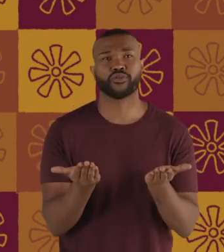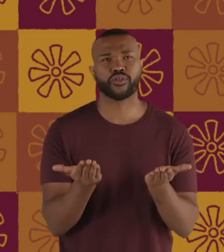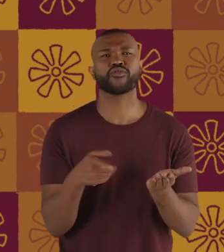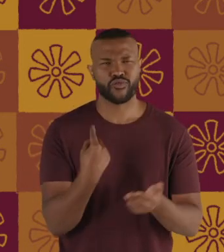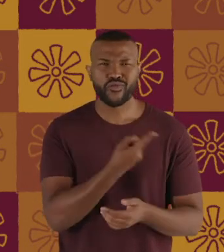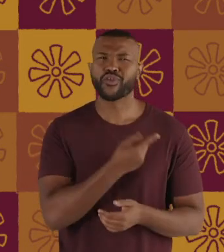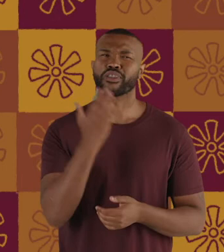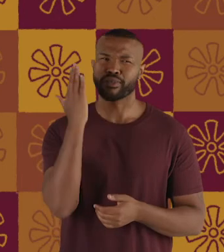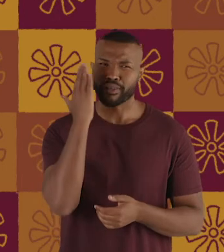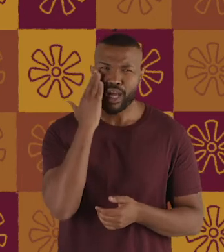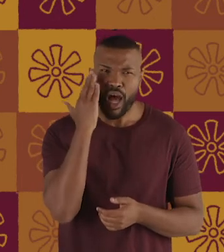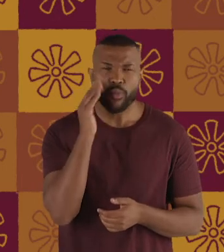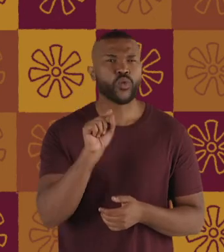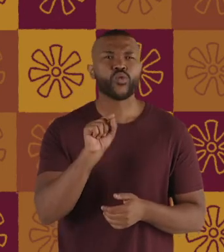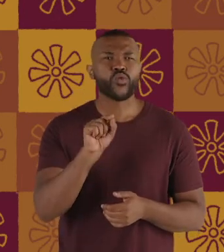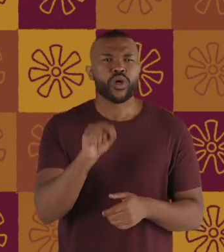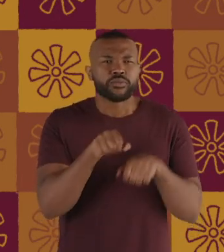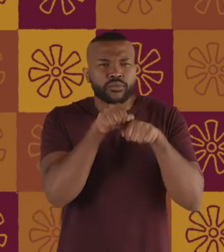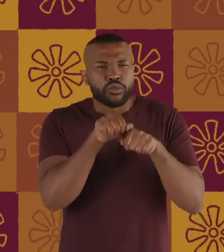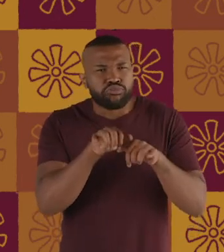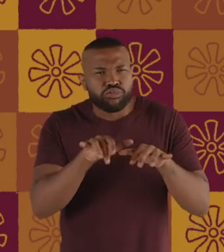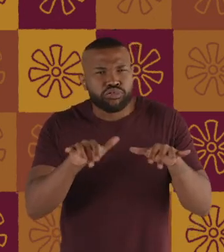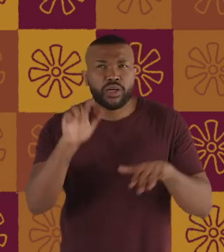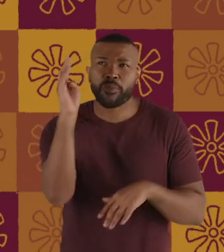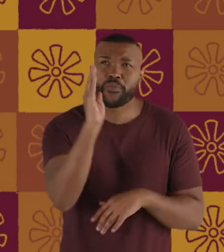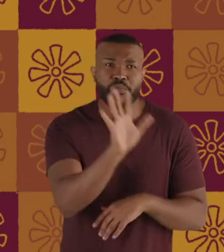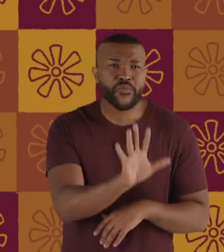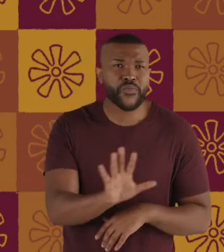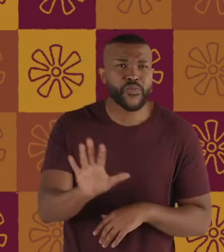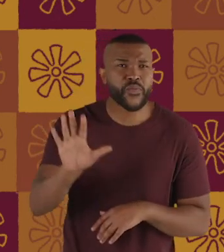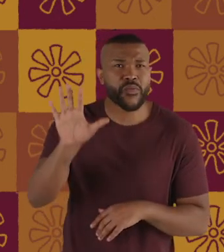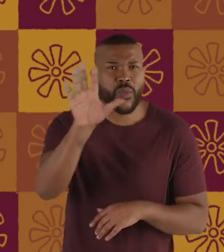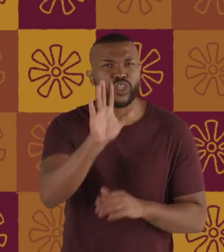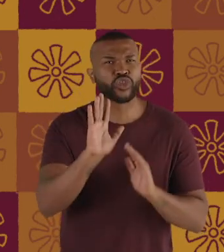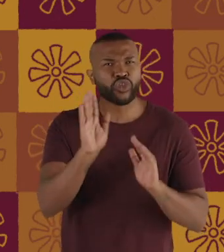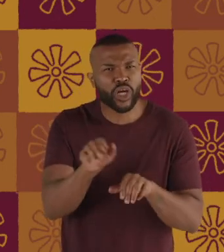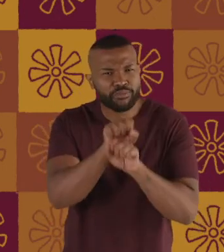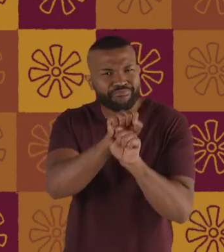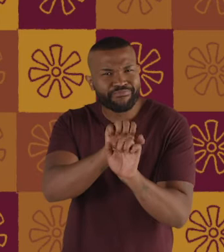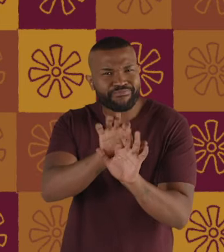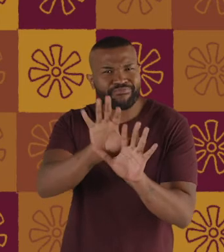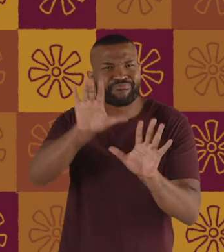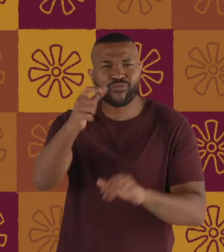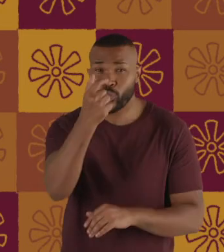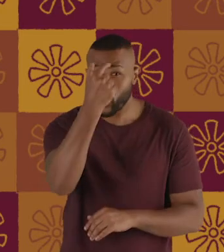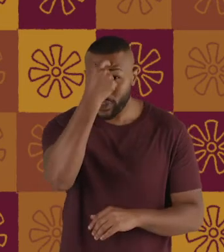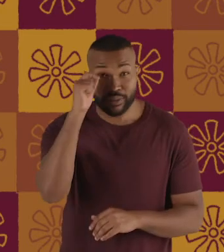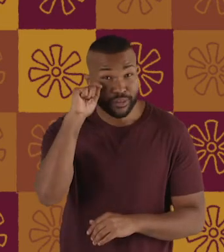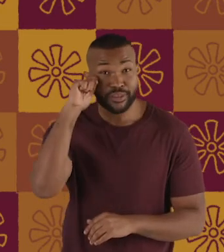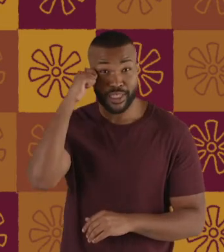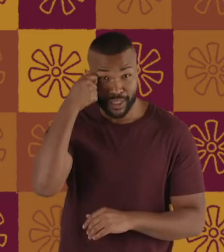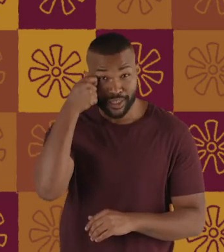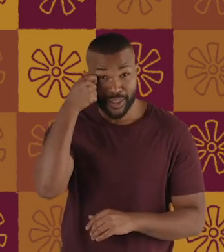hoje sabemos que se respira em toda parte desse país vem germinando a